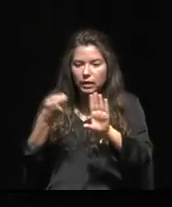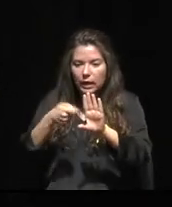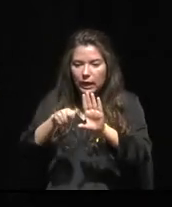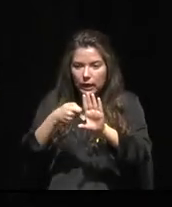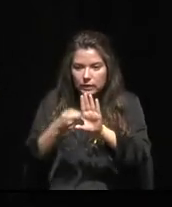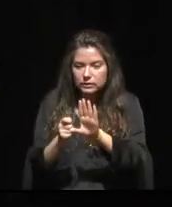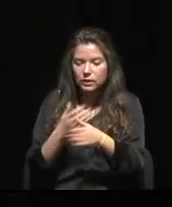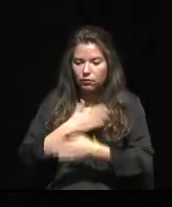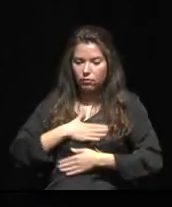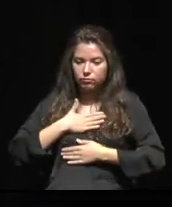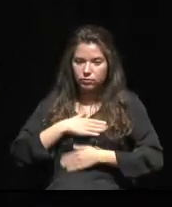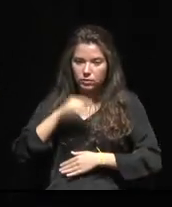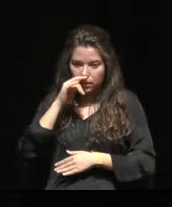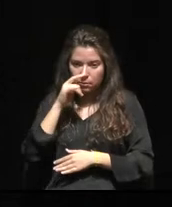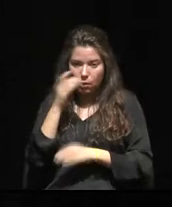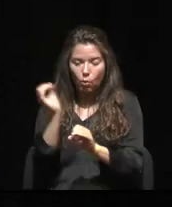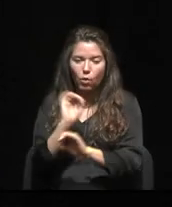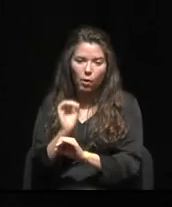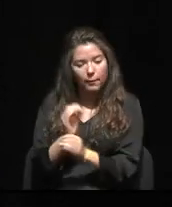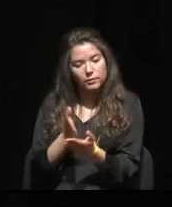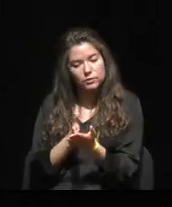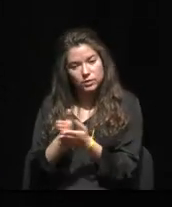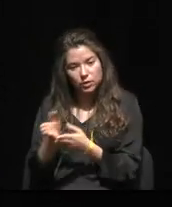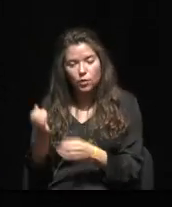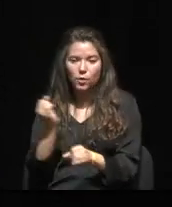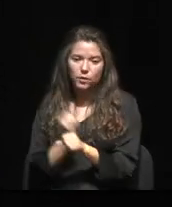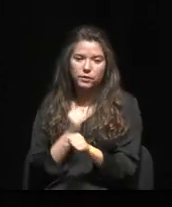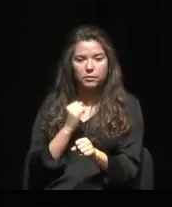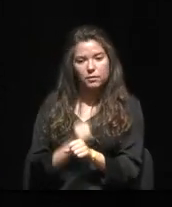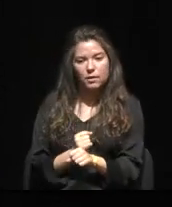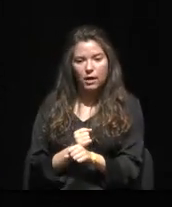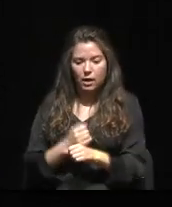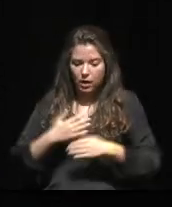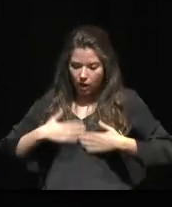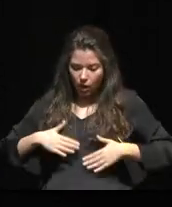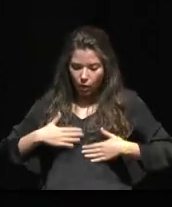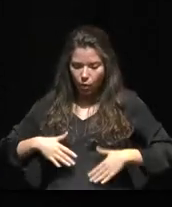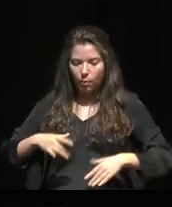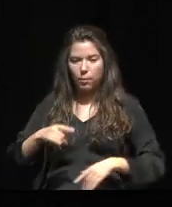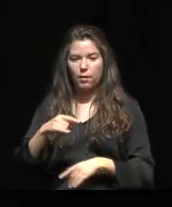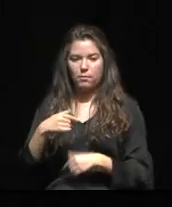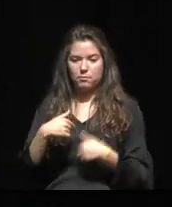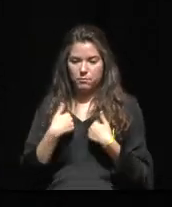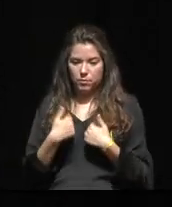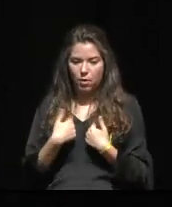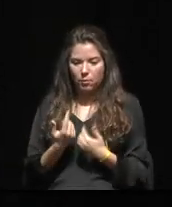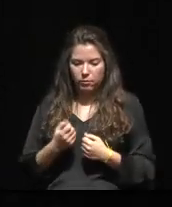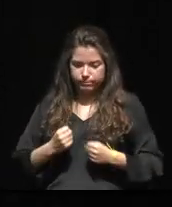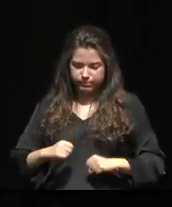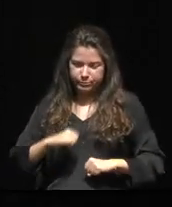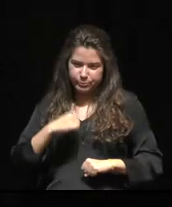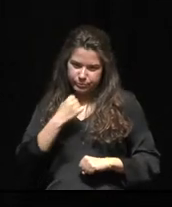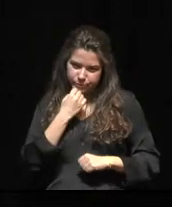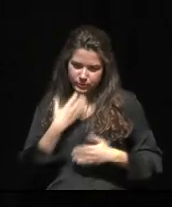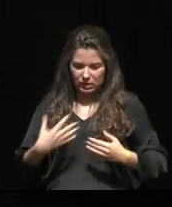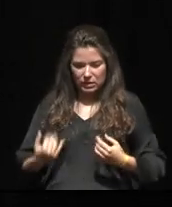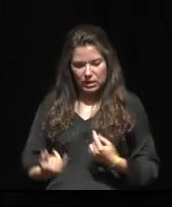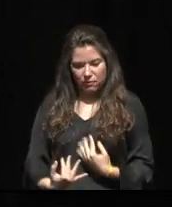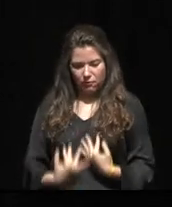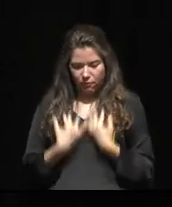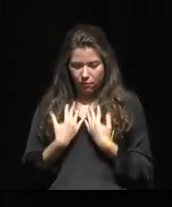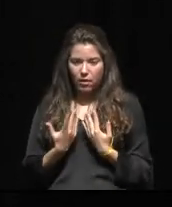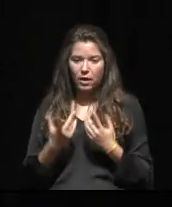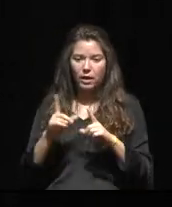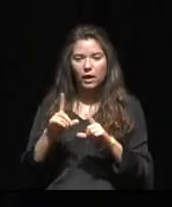e continuam no exercício de funções a terem que usar as suas próprias roupas que se podem sujar e contaminar